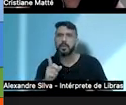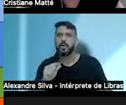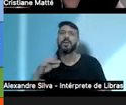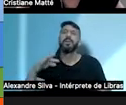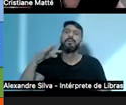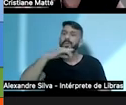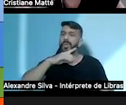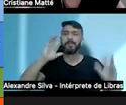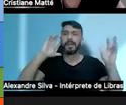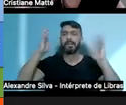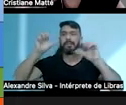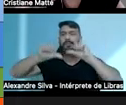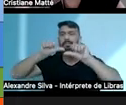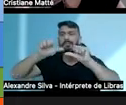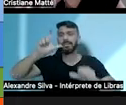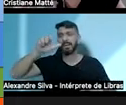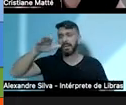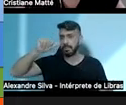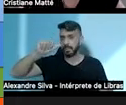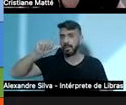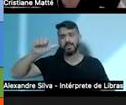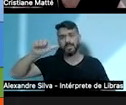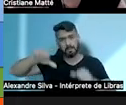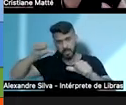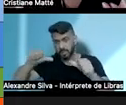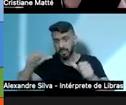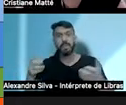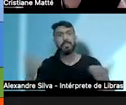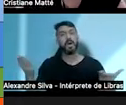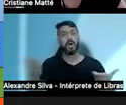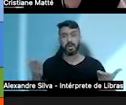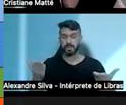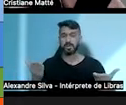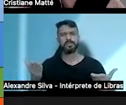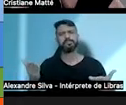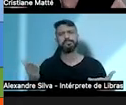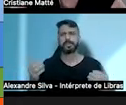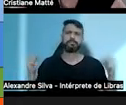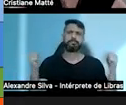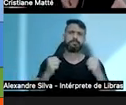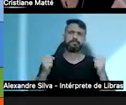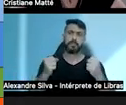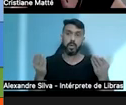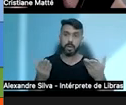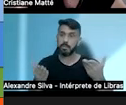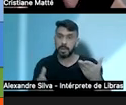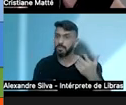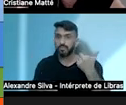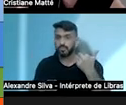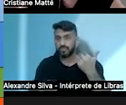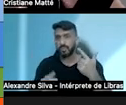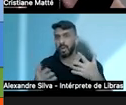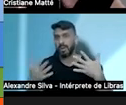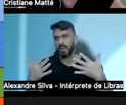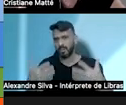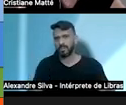das mudanças climáticas que a gente está vivendo, né? A gente está, deveria estar muito mais frio aqui nessa época do ano, e não, tá um calorão. Então, ter